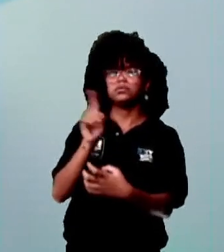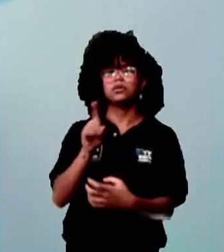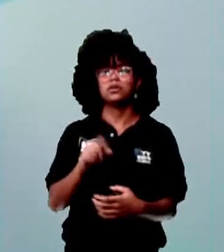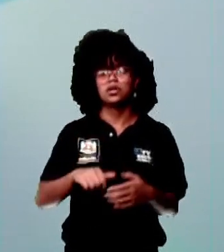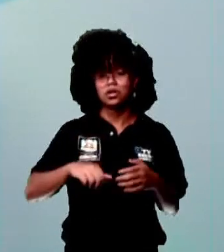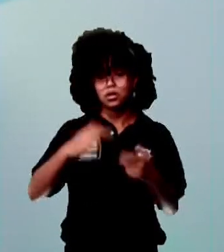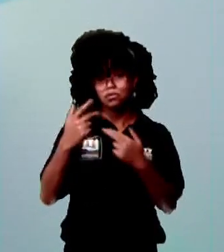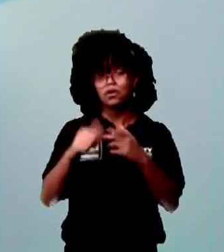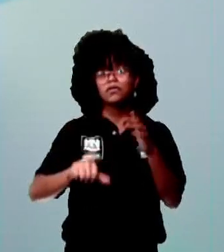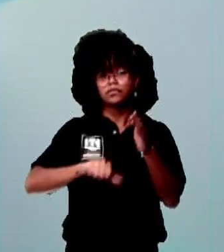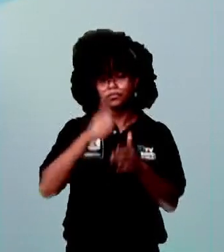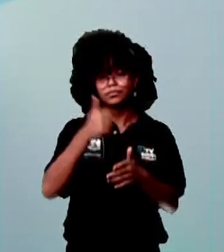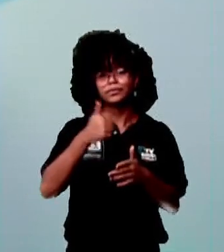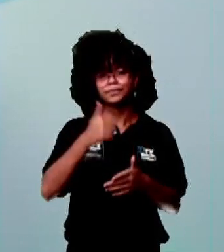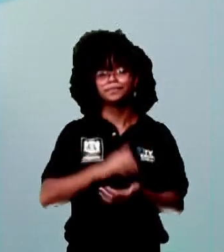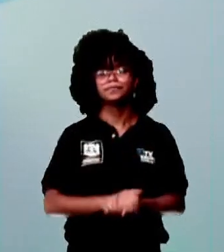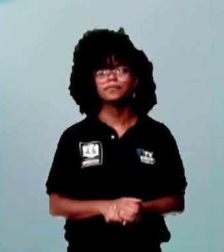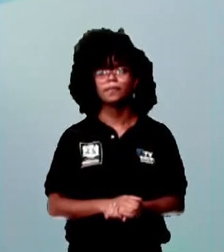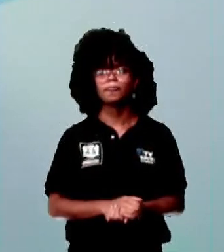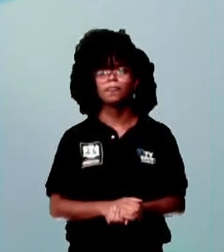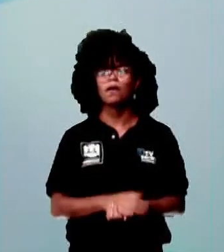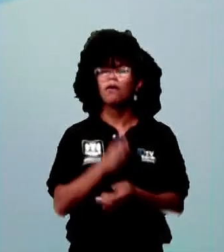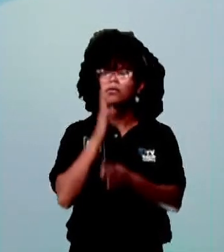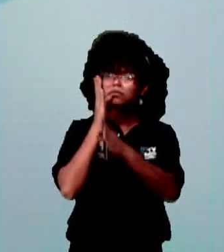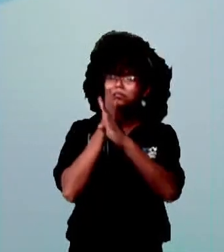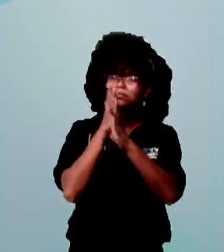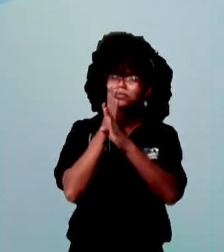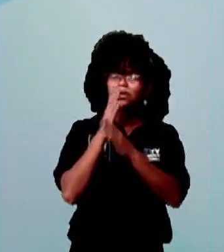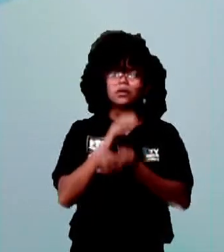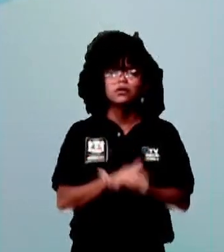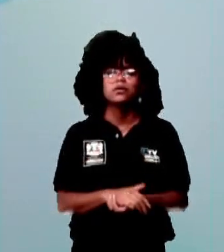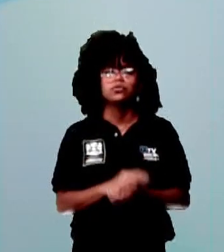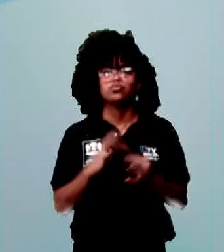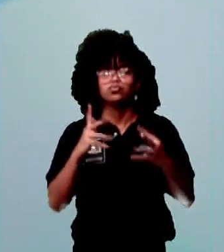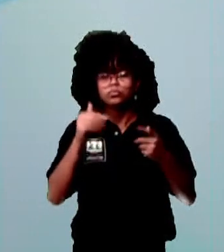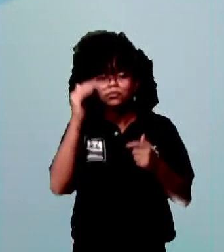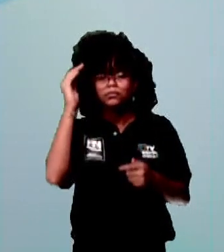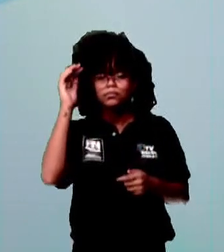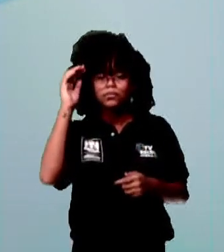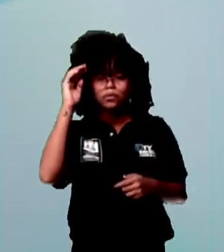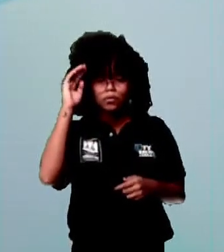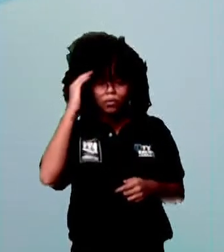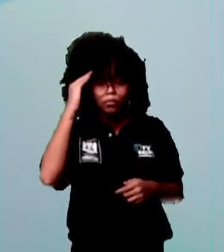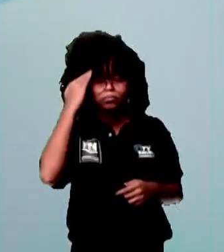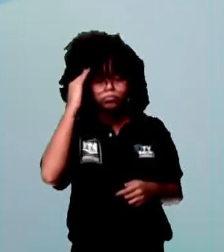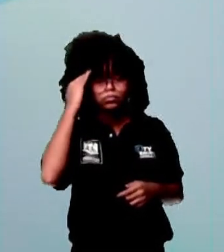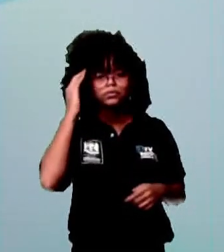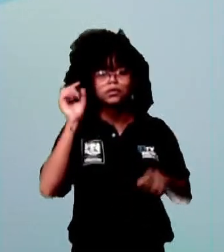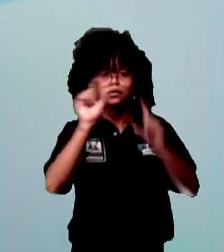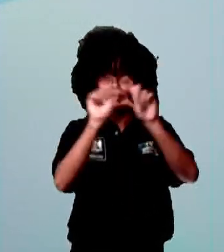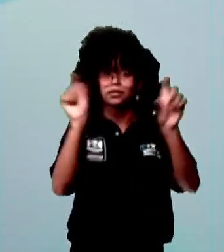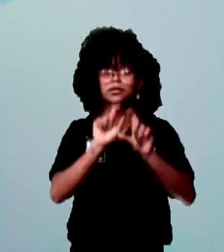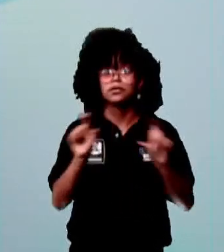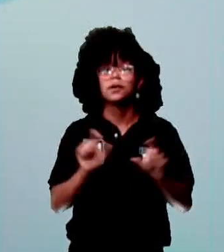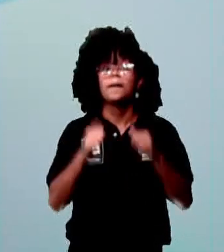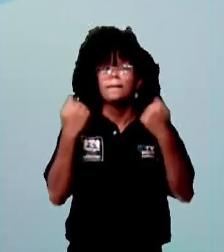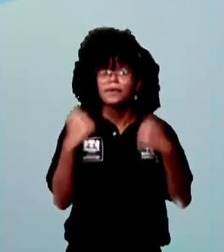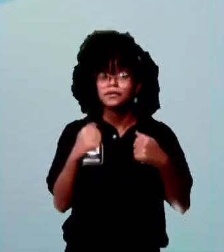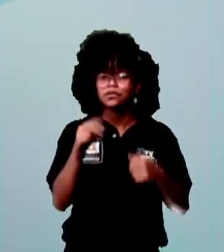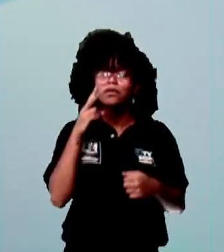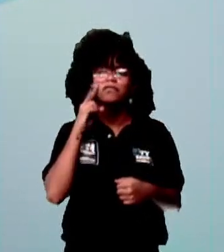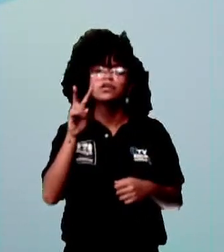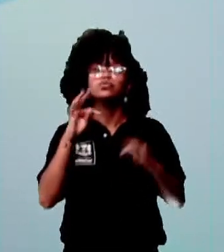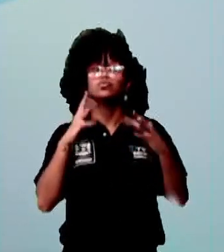primeiro quadro. Então observem, para que toda a compreensão da tirinha fosse garantida, eu precisei observar todos